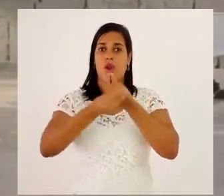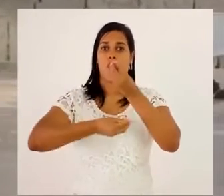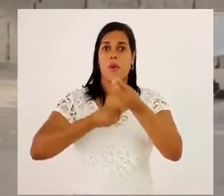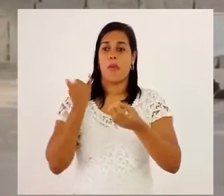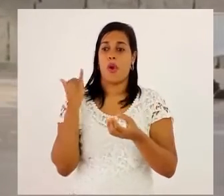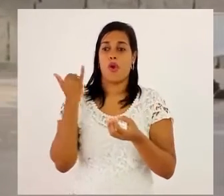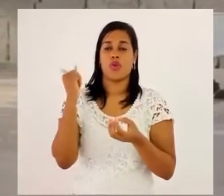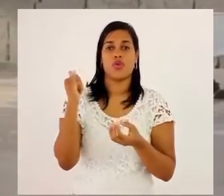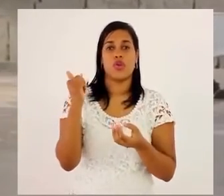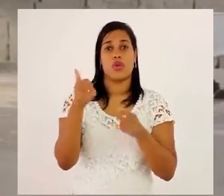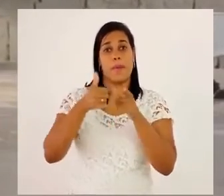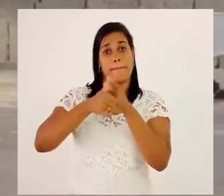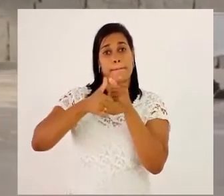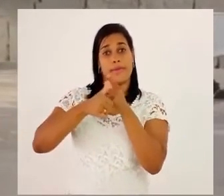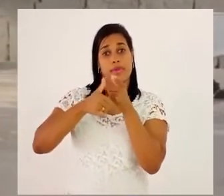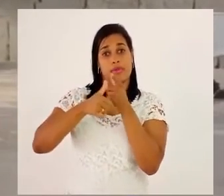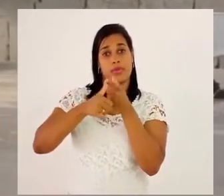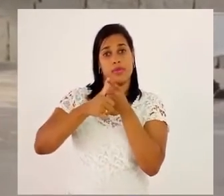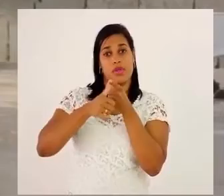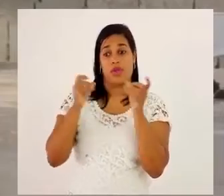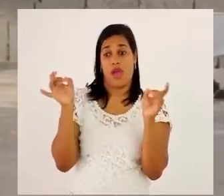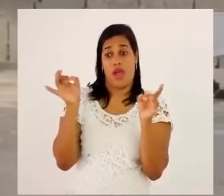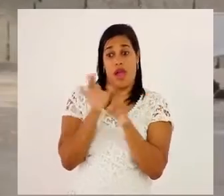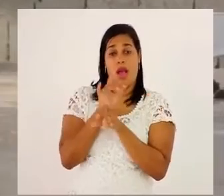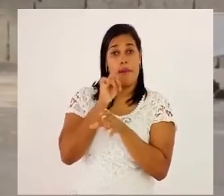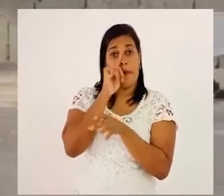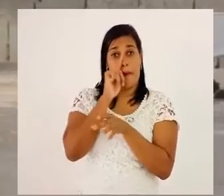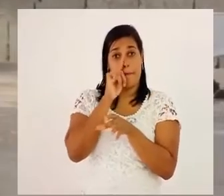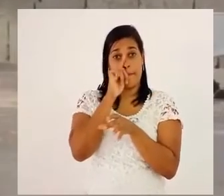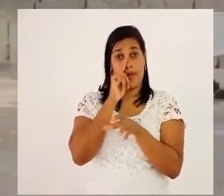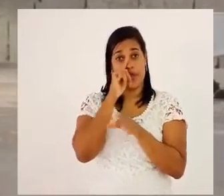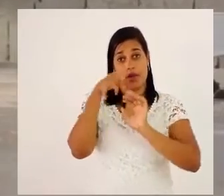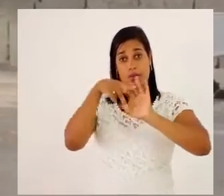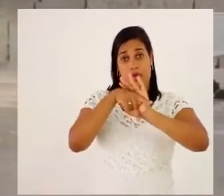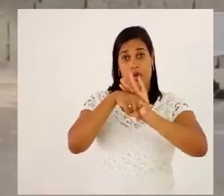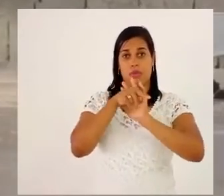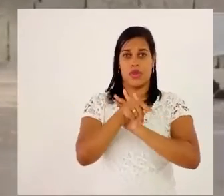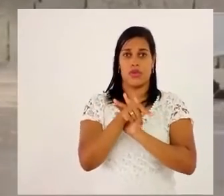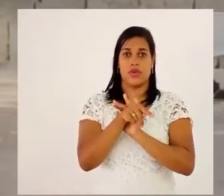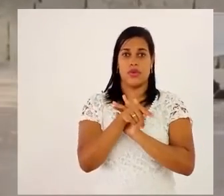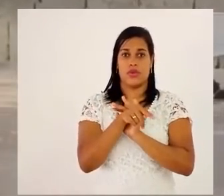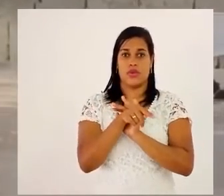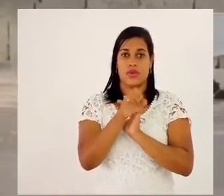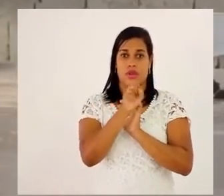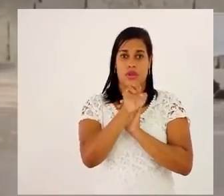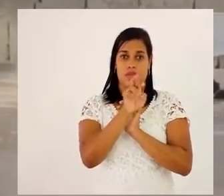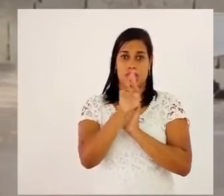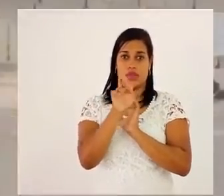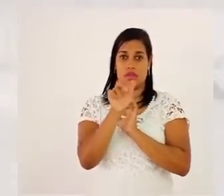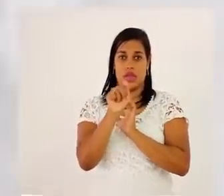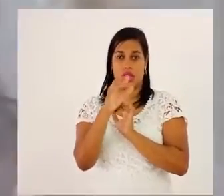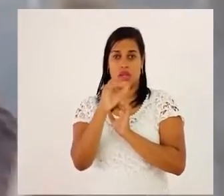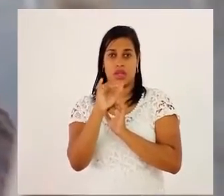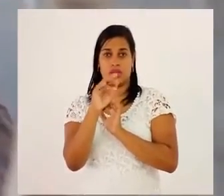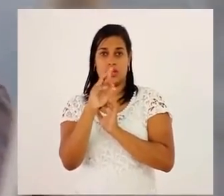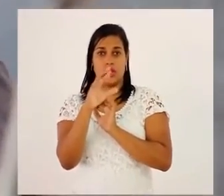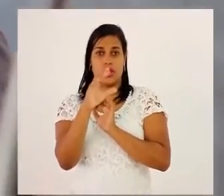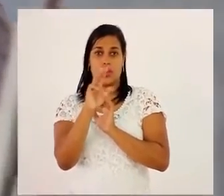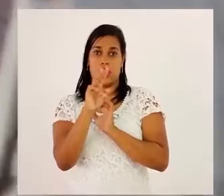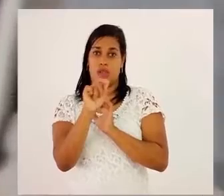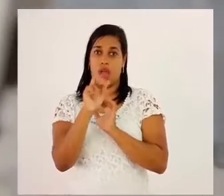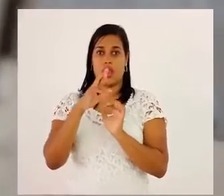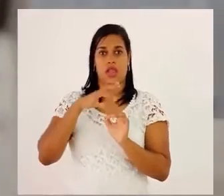partir de uma sequência. Primeiro, a gente vai tentar eliminar o risco na fonte. Por exemplo, a serra circular ela tem um ruído também.